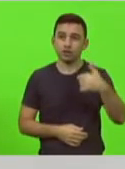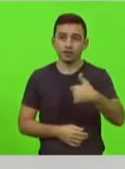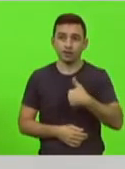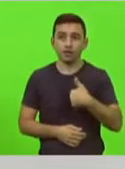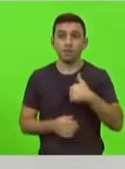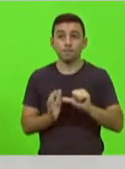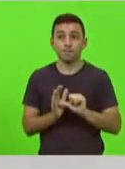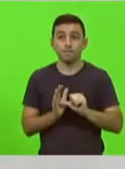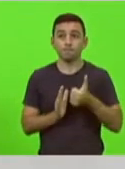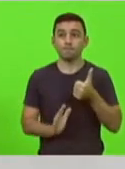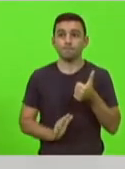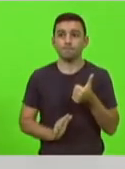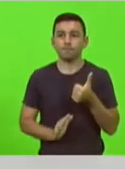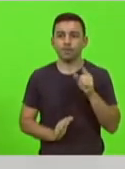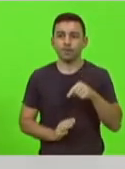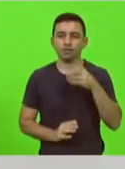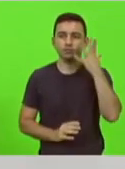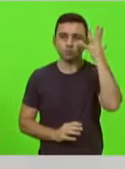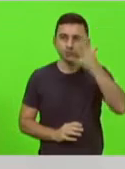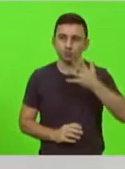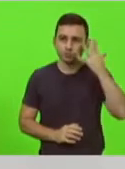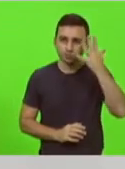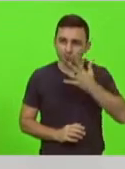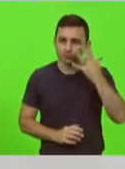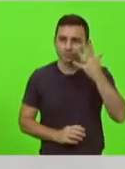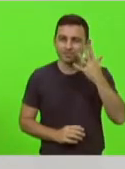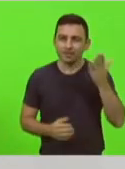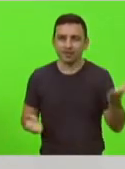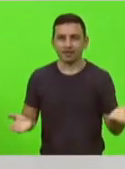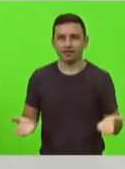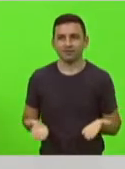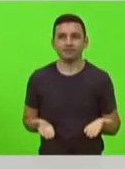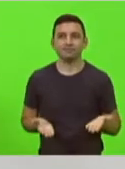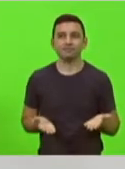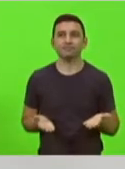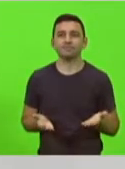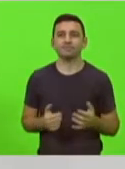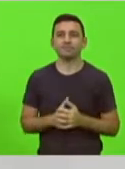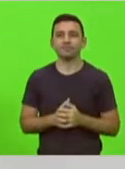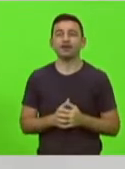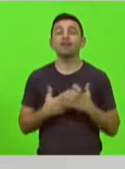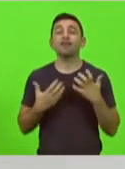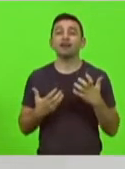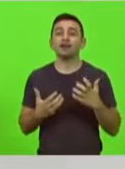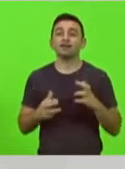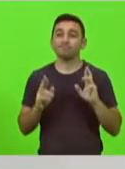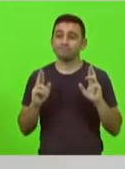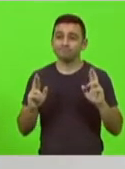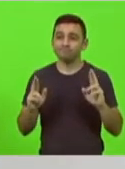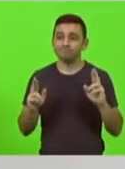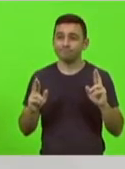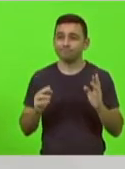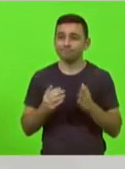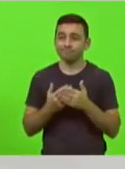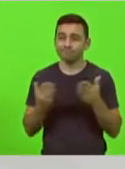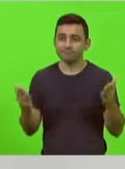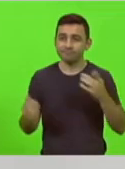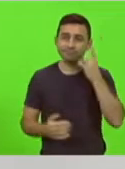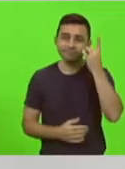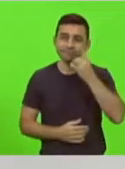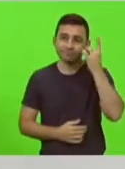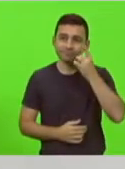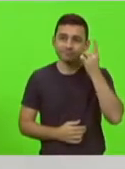primeiro discurso e quero desejar a todos os deputados,